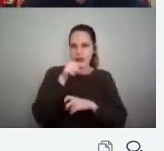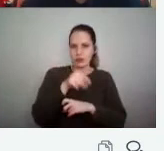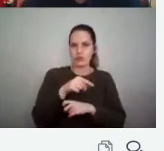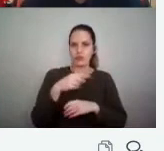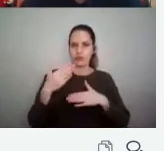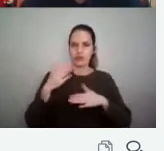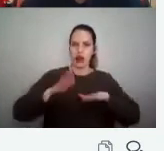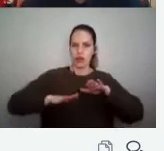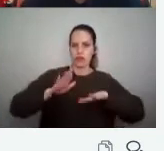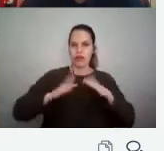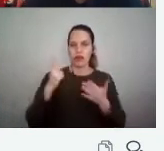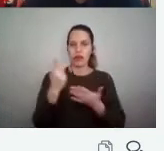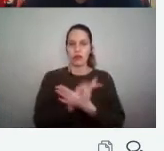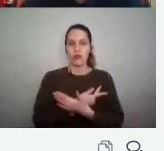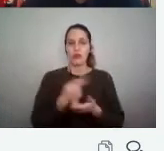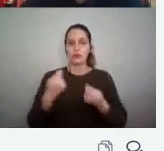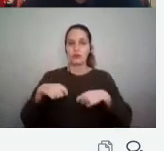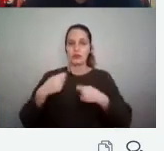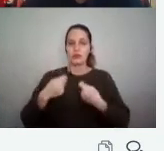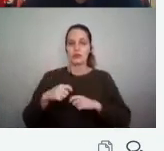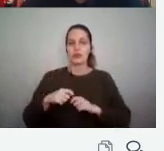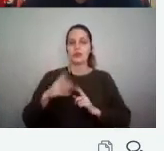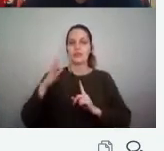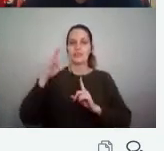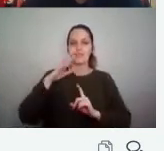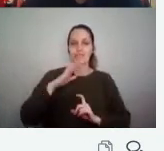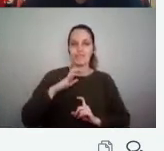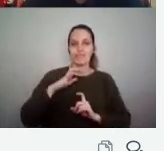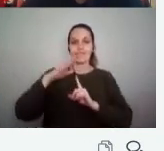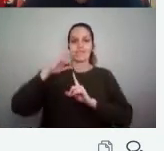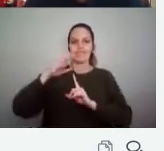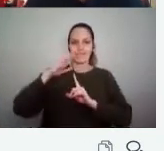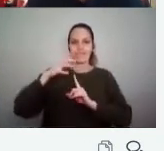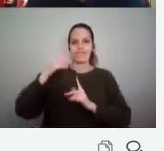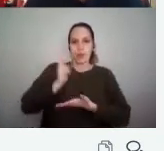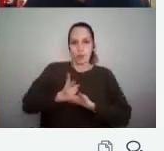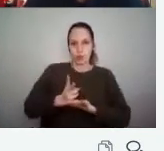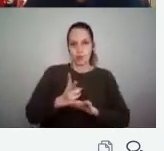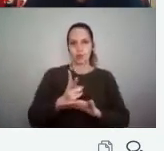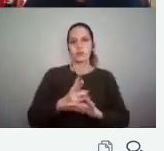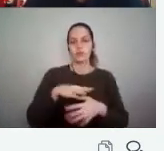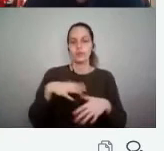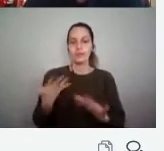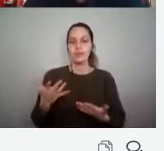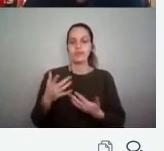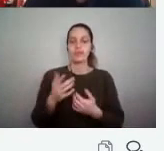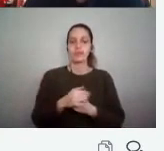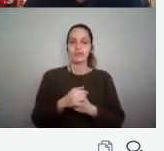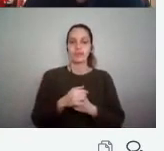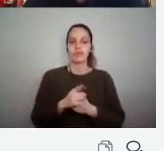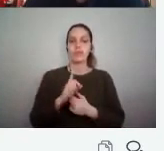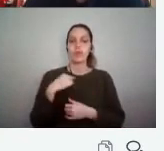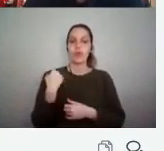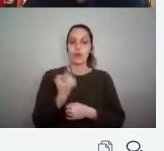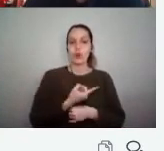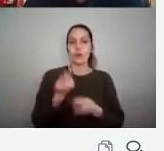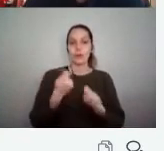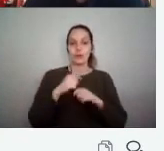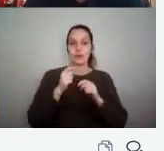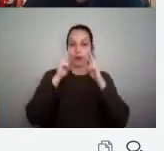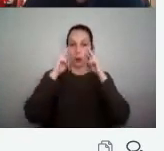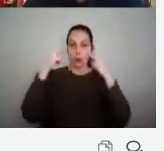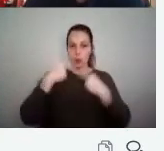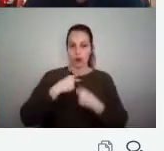uma necessidade de uma resiliência constante. Então, a gente tem um instrumental que é nós mesmos, né? E